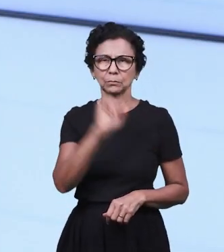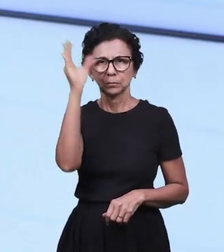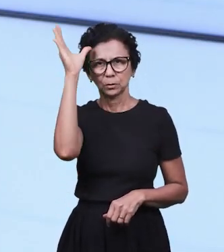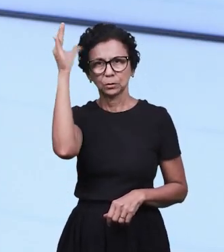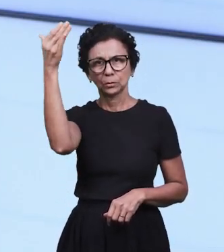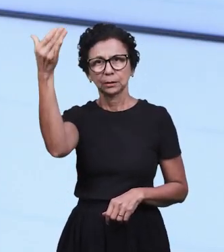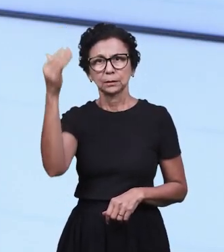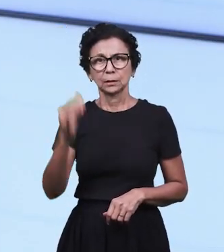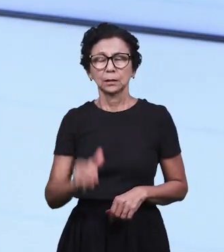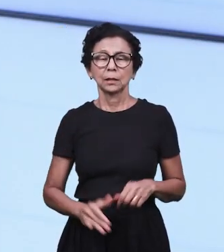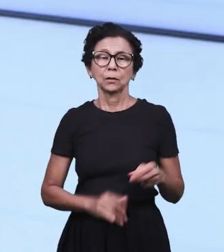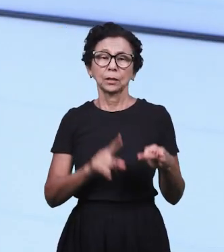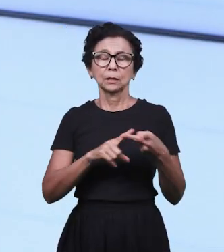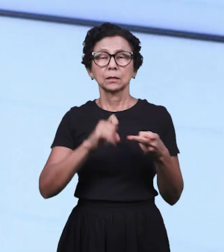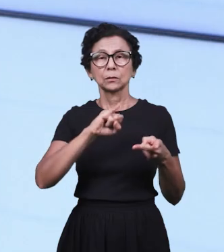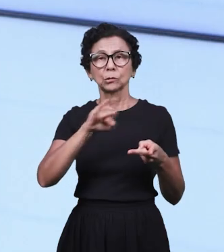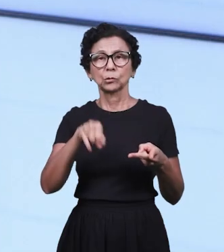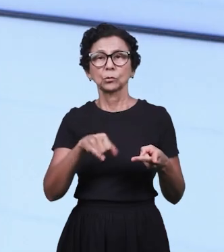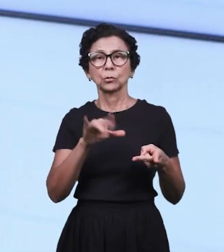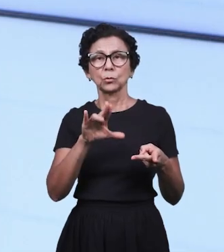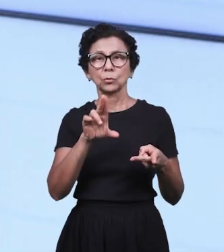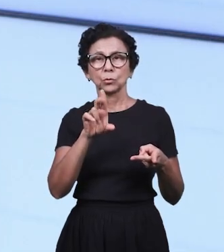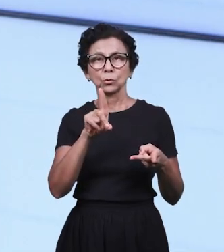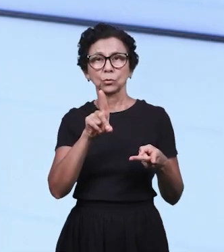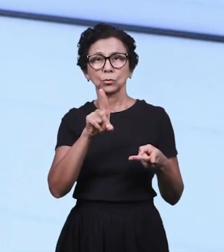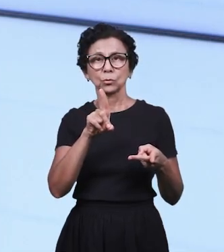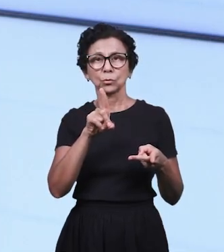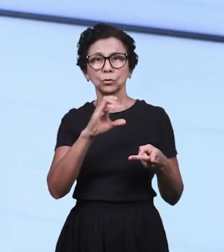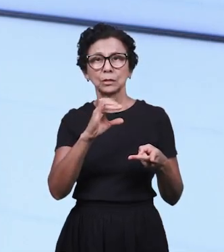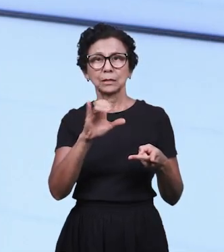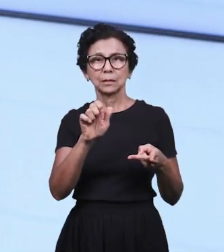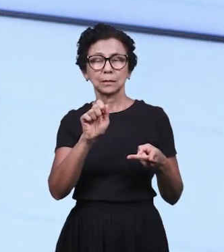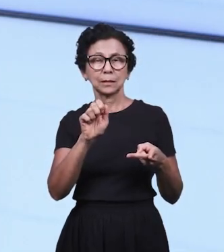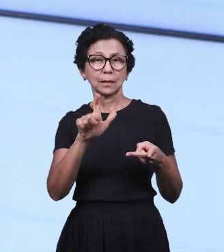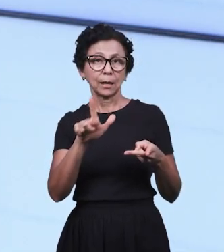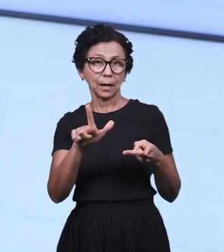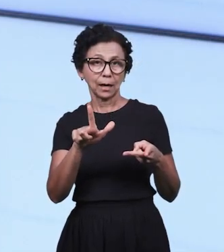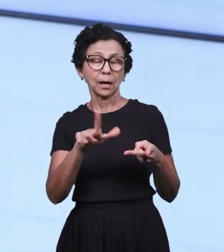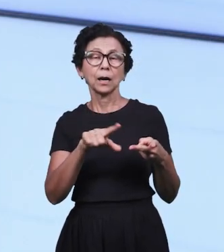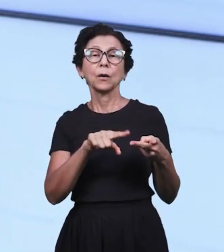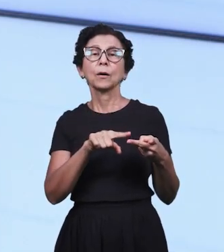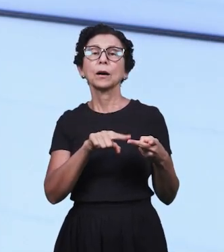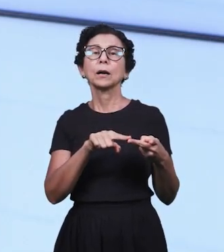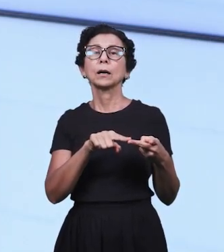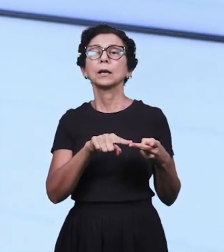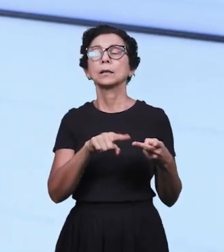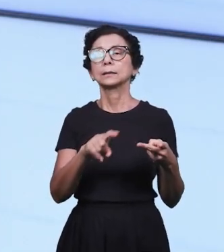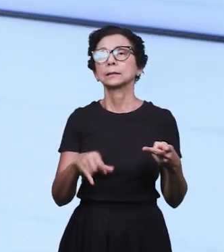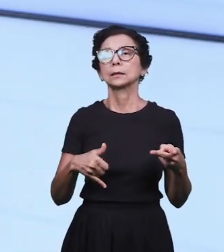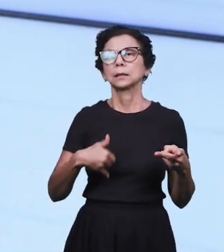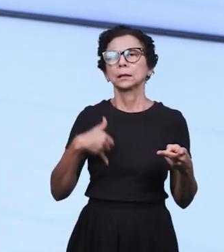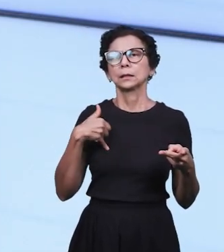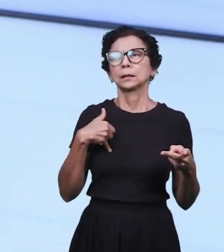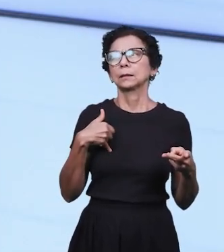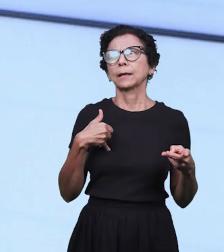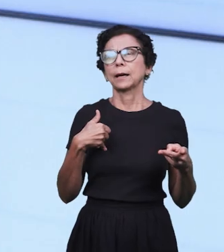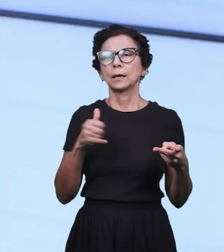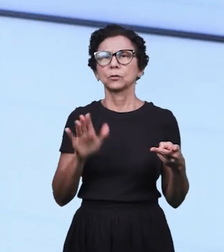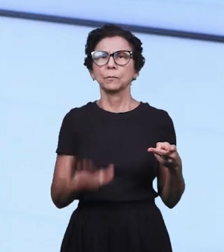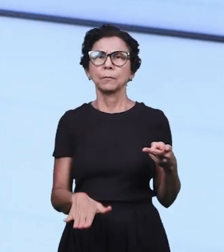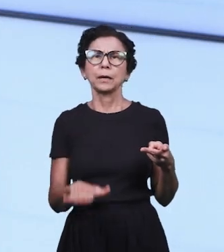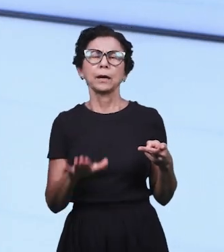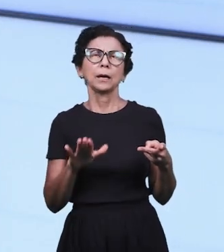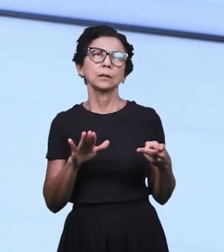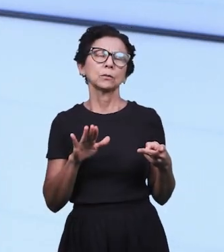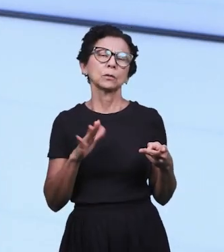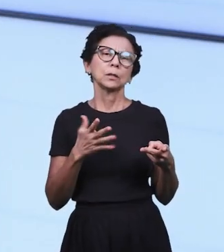Agora, a judicial ela vai acontecer exatamente quando há menores envolvidos, quando há